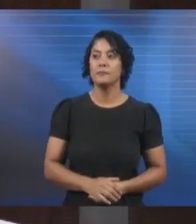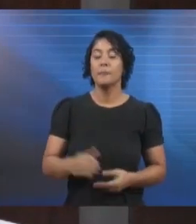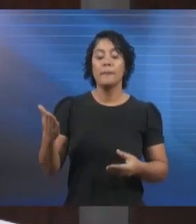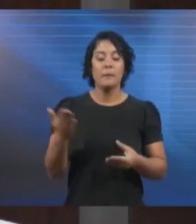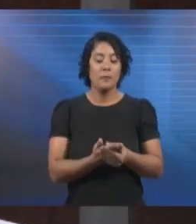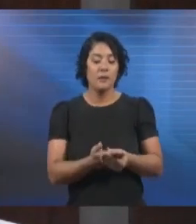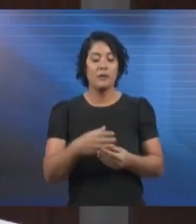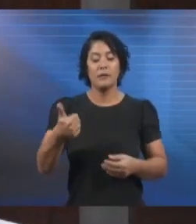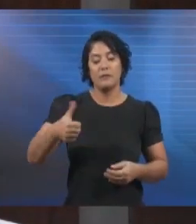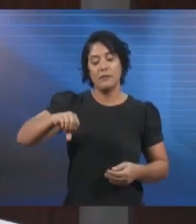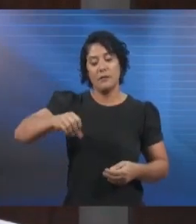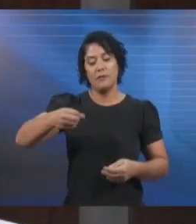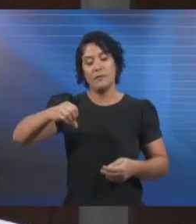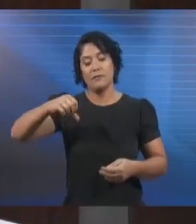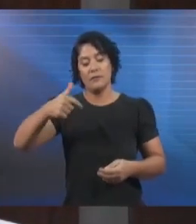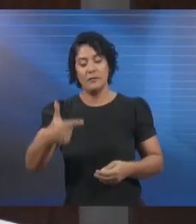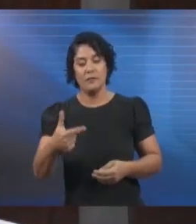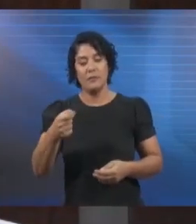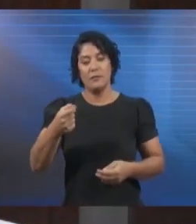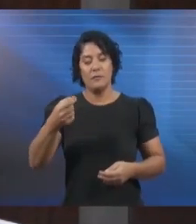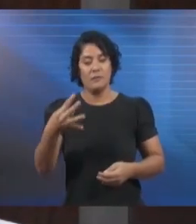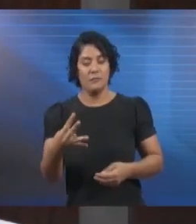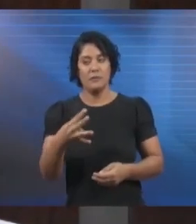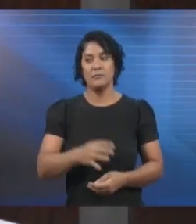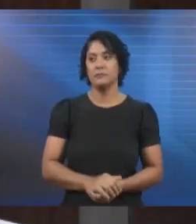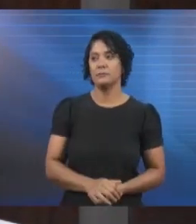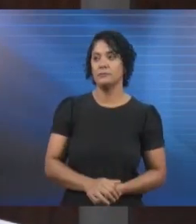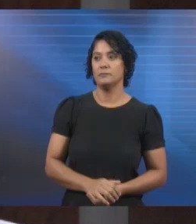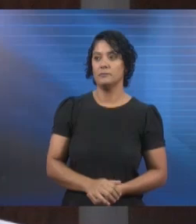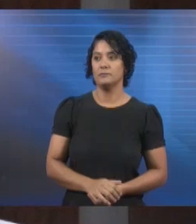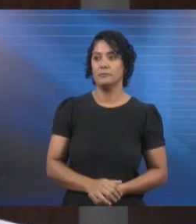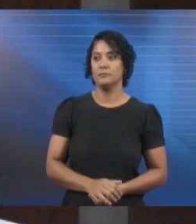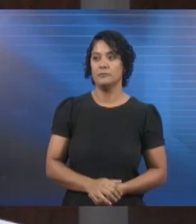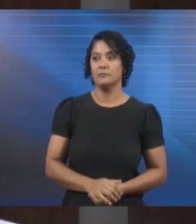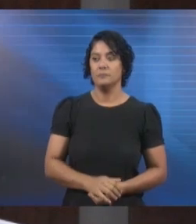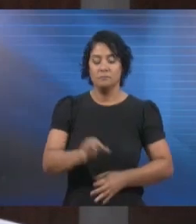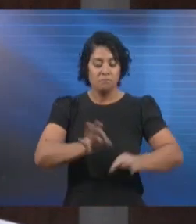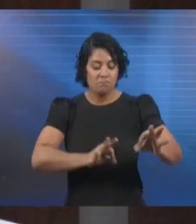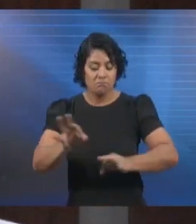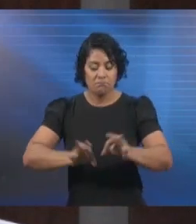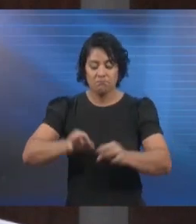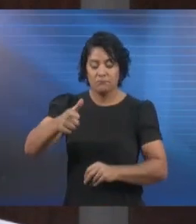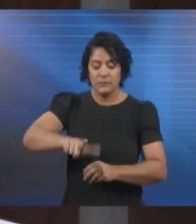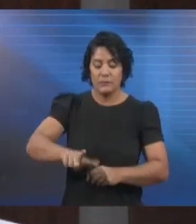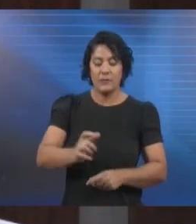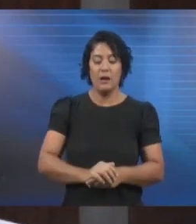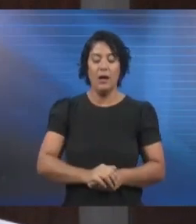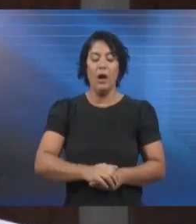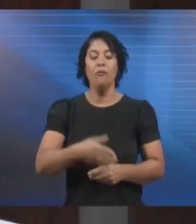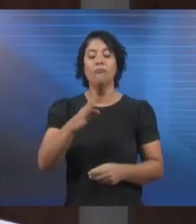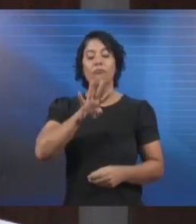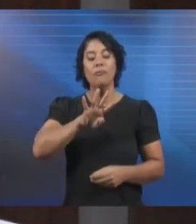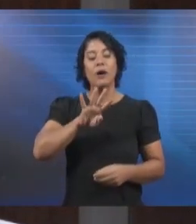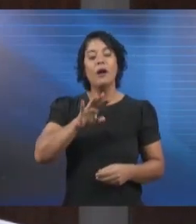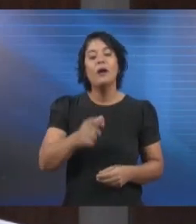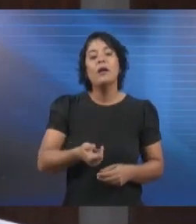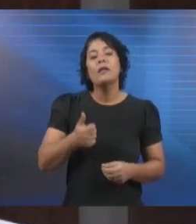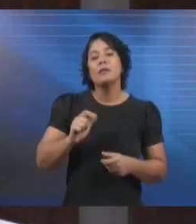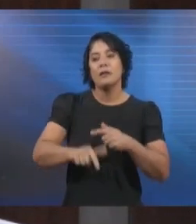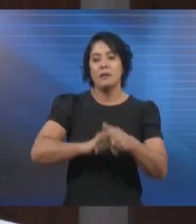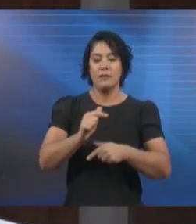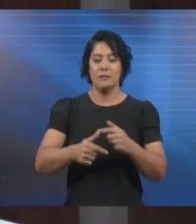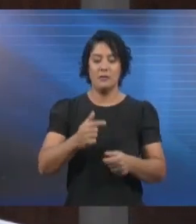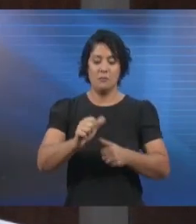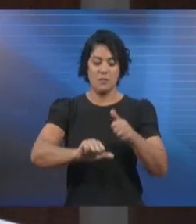processo número 1992 de 2024 dispõe sobre a reestruturação na carreira de militares estaduais que altera a